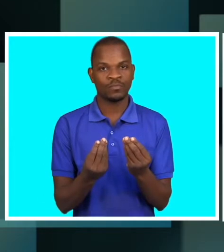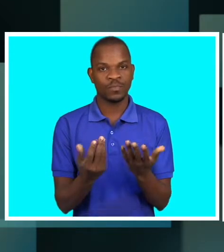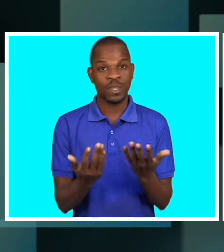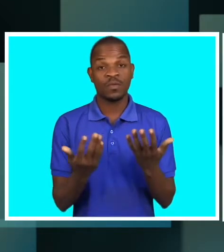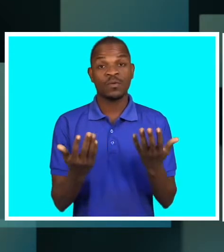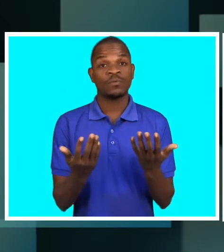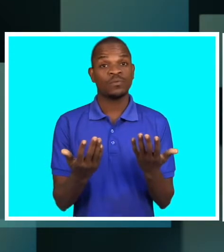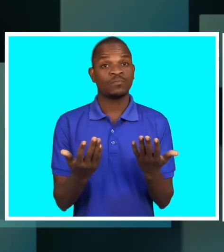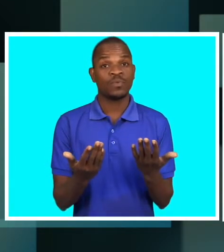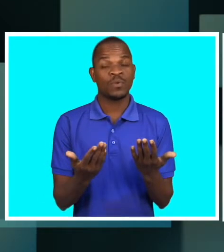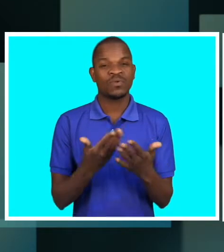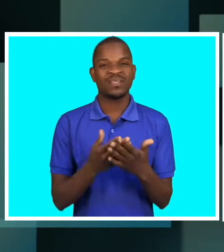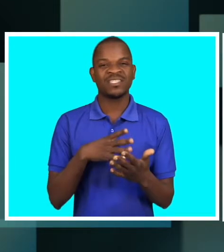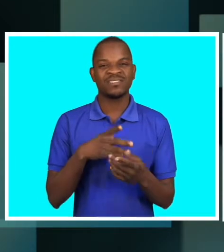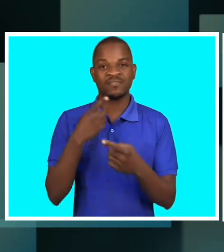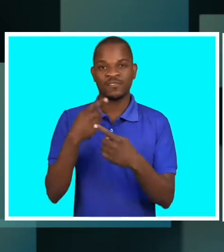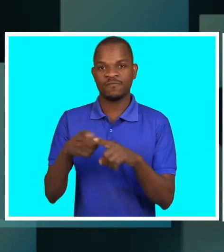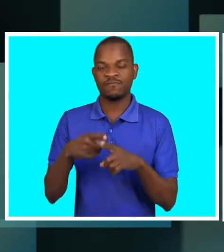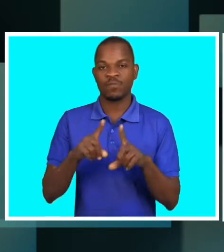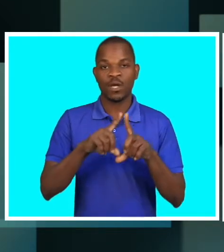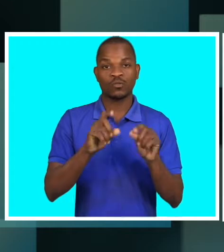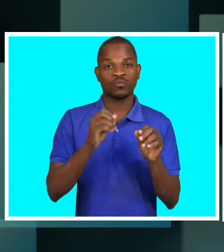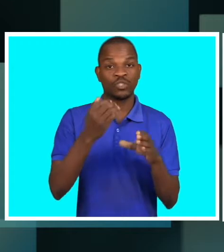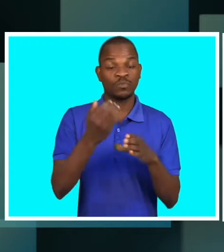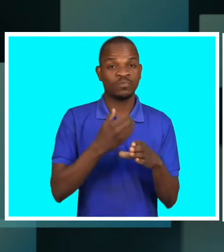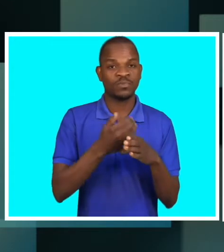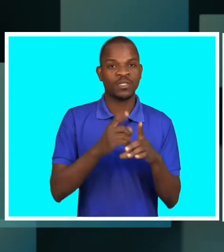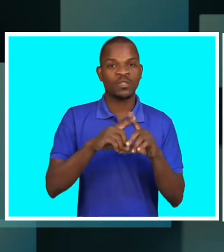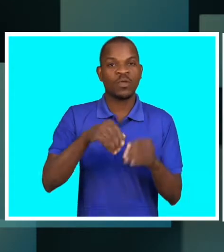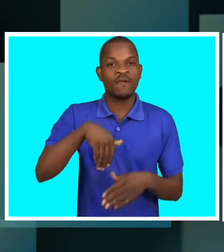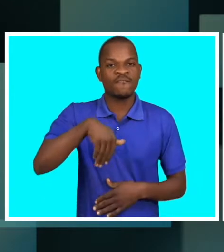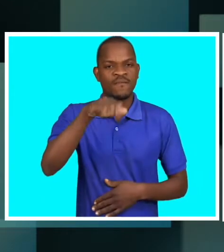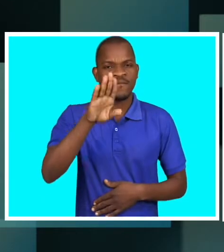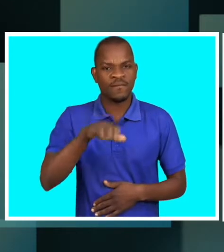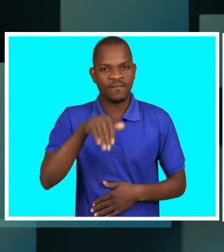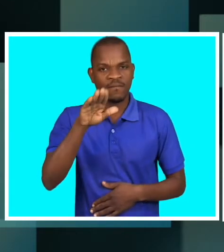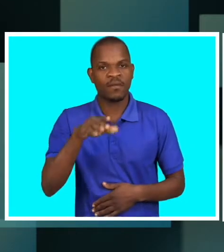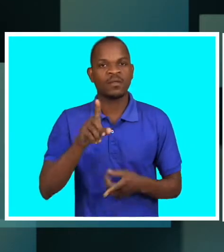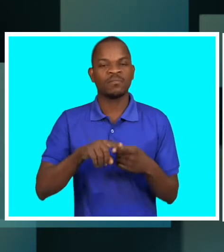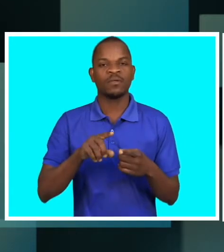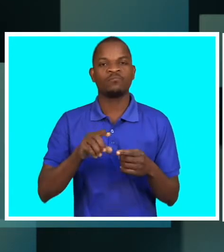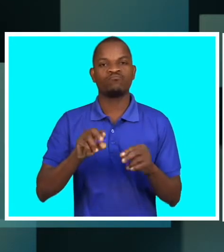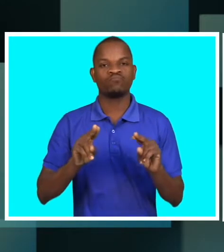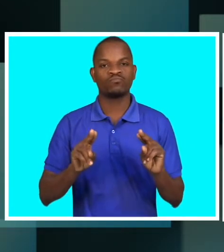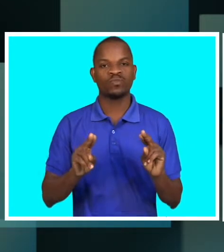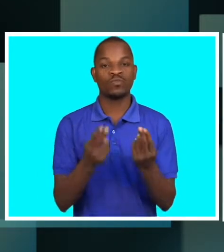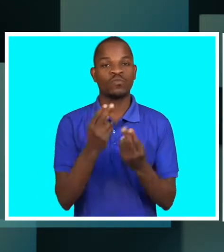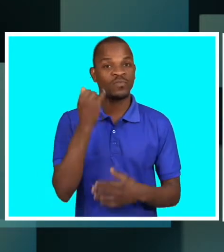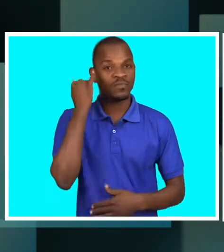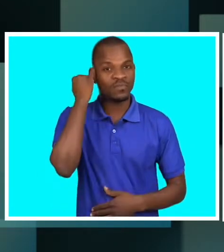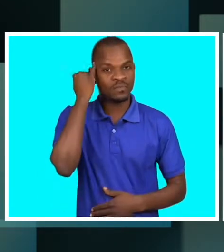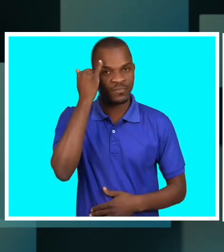várias experiências na área da pintura que culminou com a presente inovação.